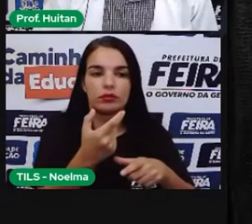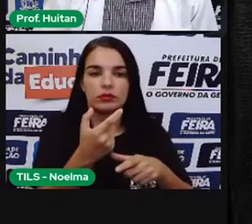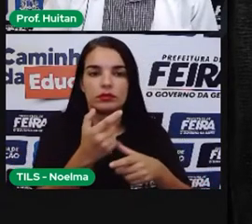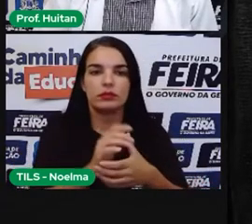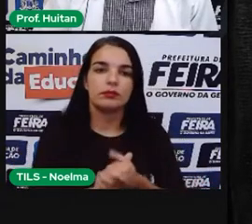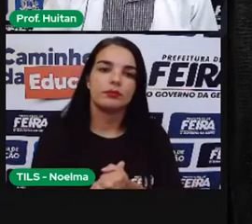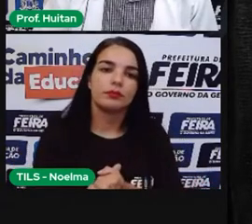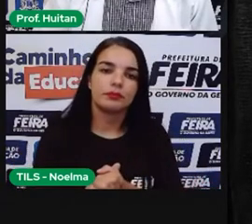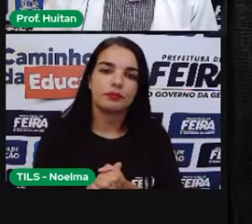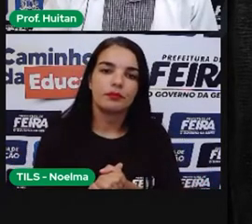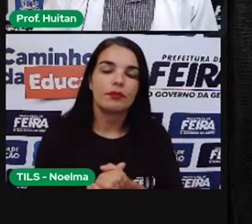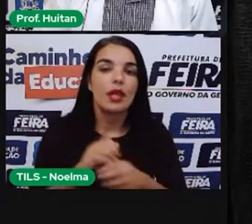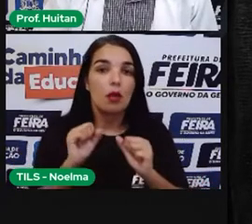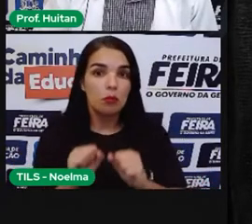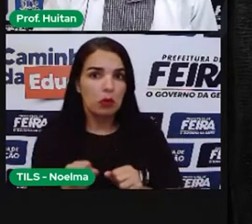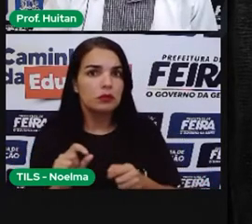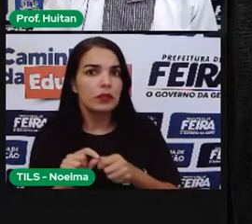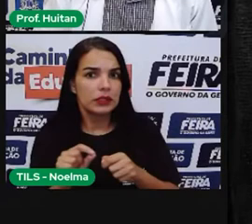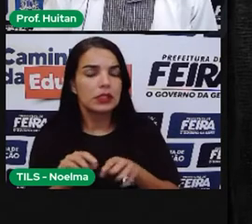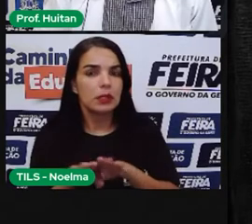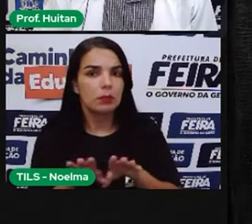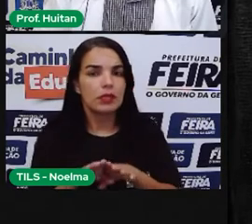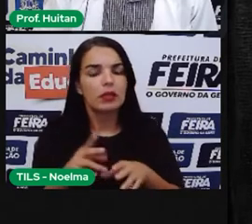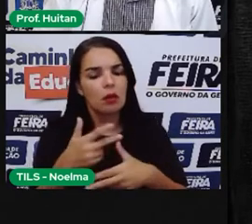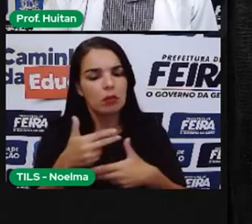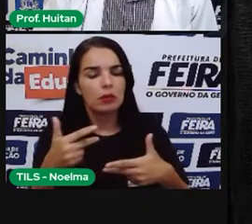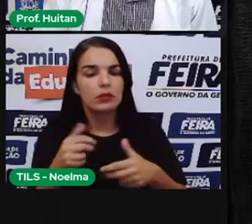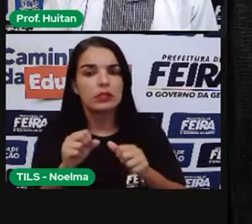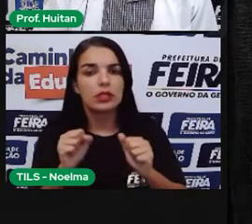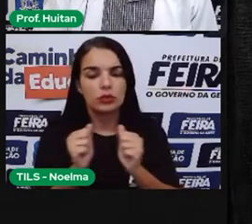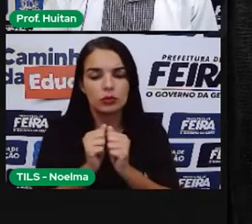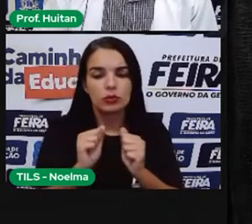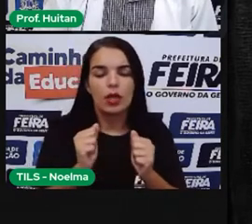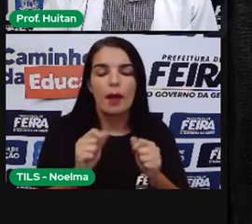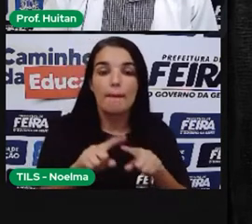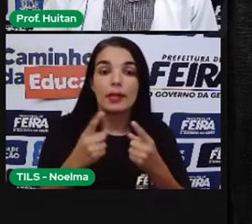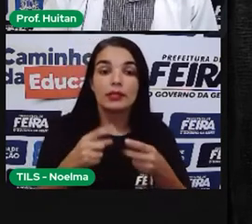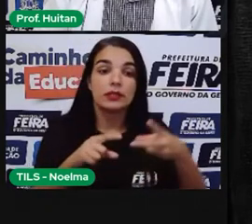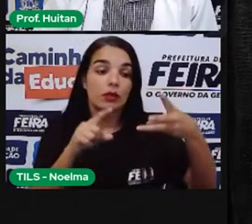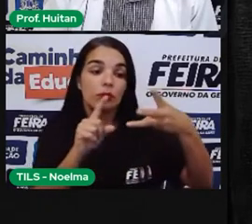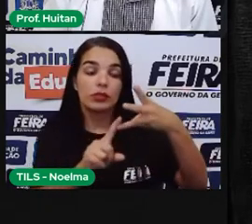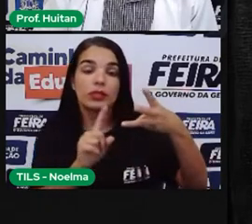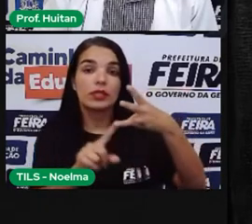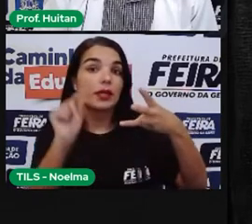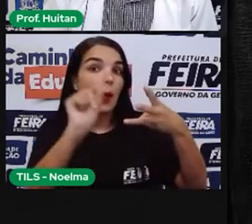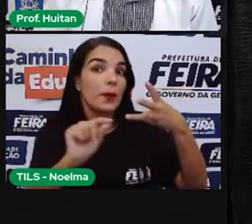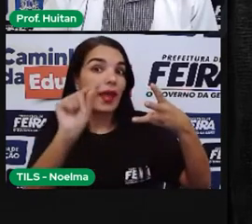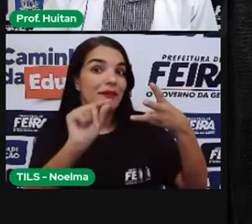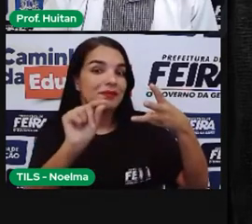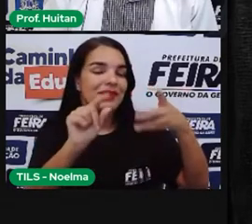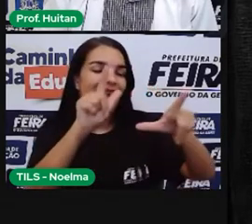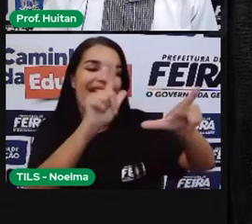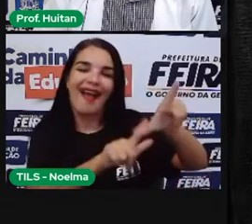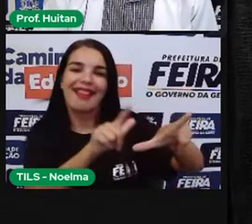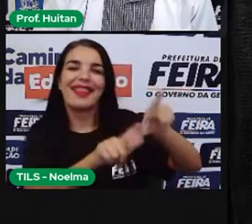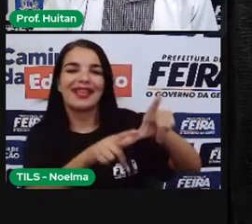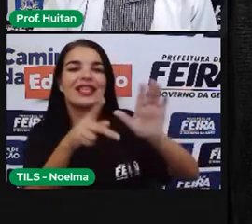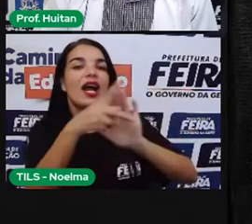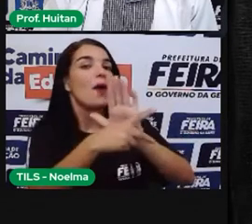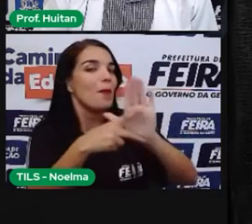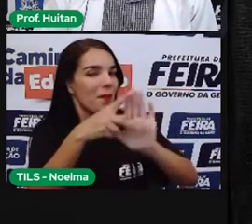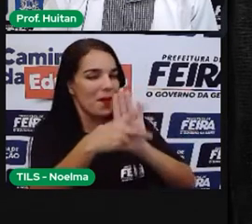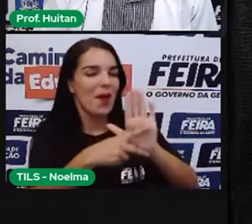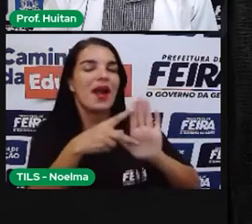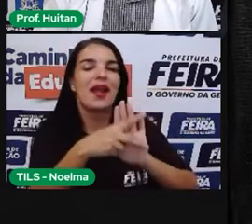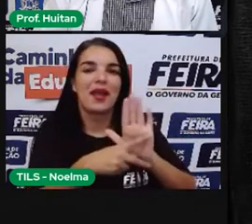um instrumento, mas não vai ter a letra. E o outro elemento que compõe essa canção é a letra da música,